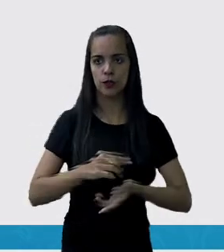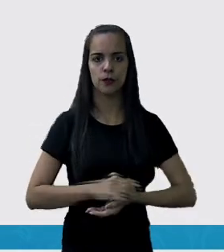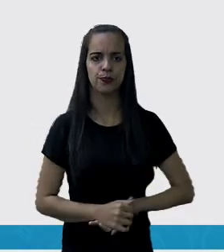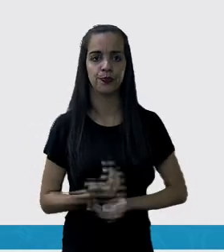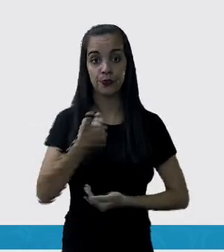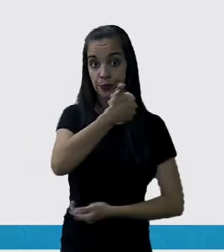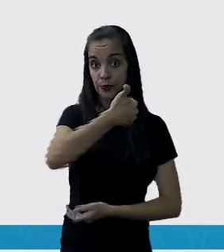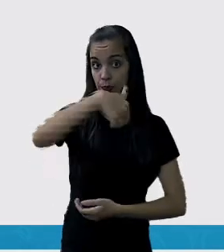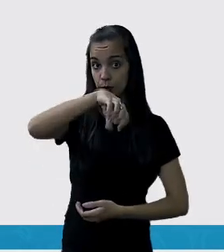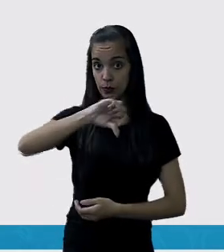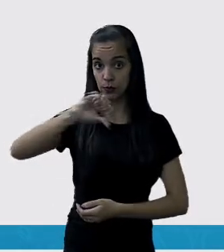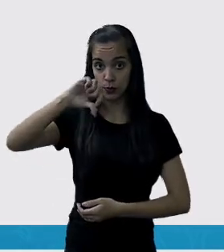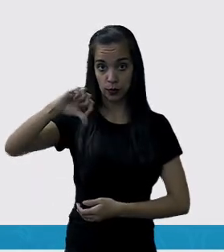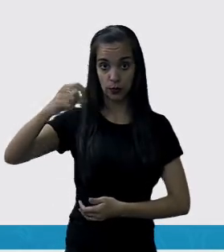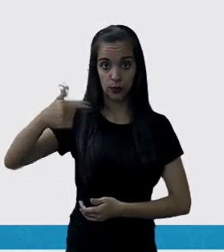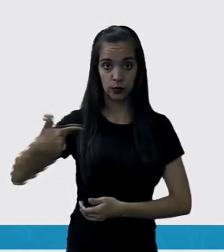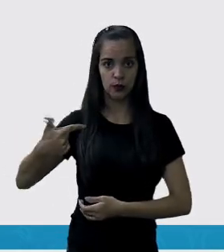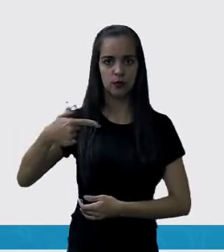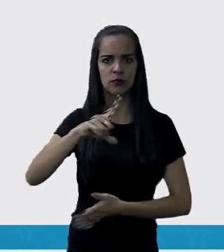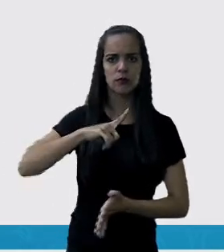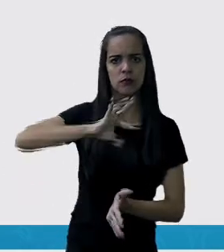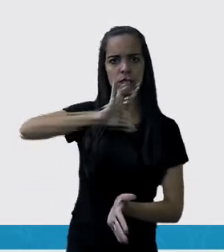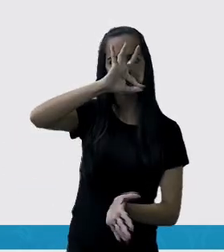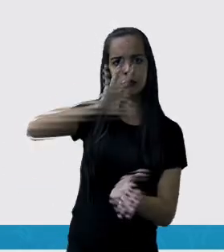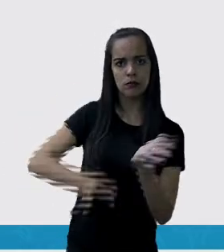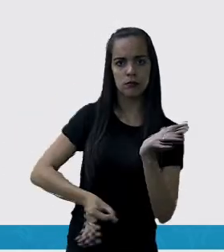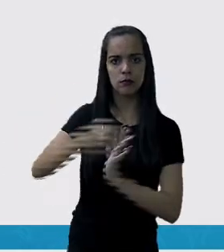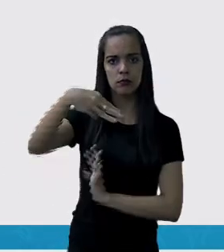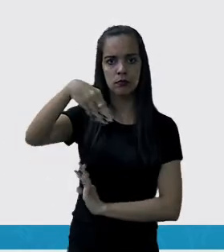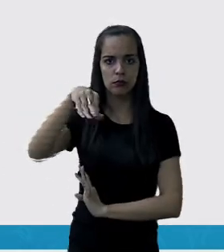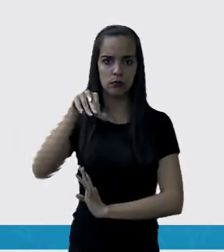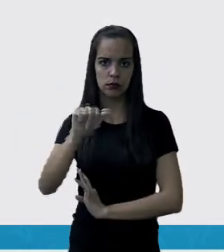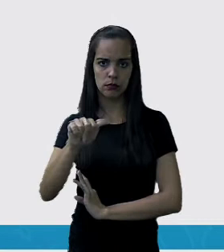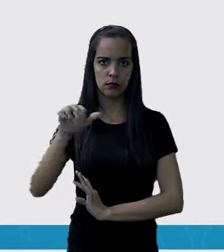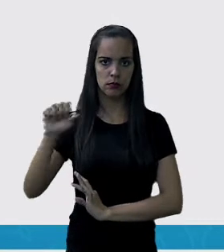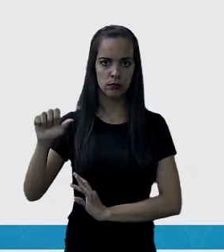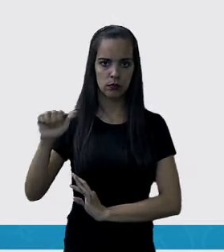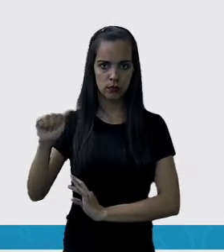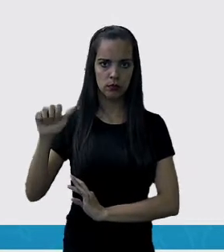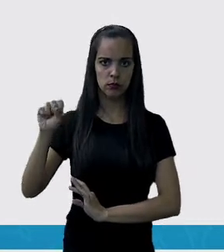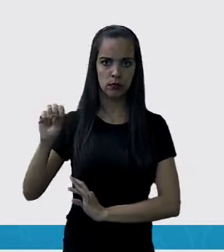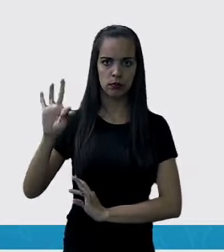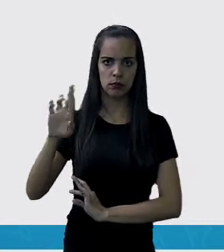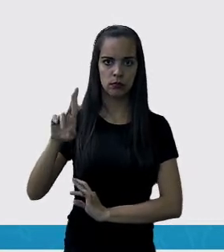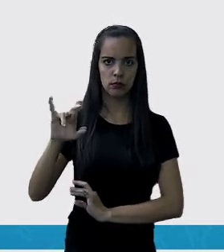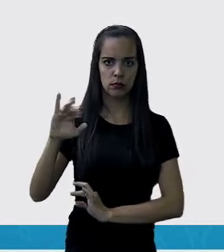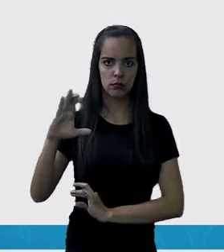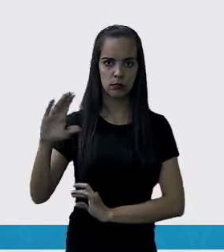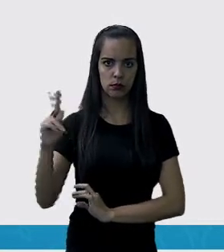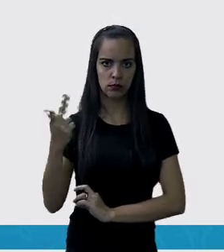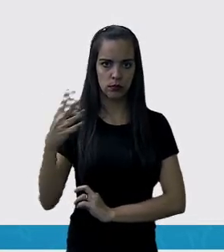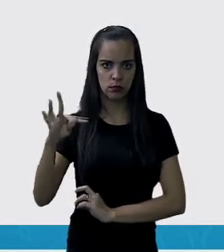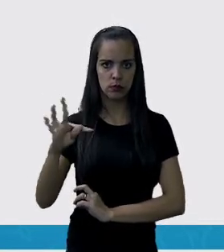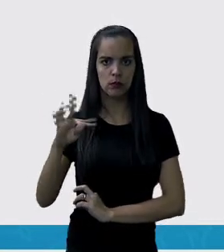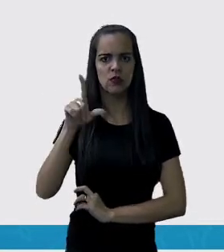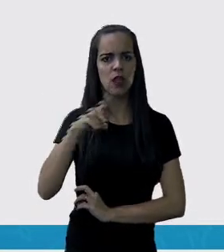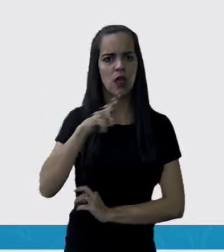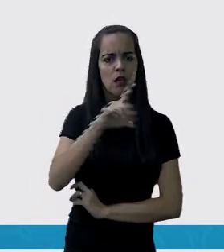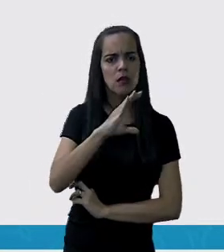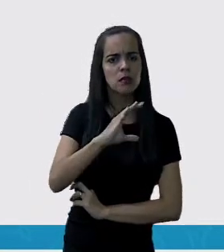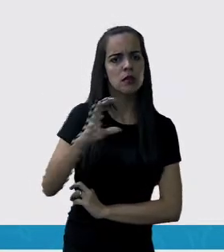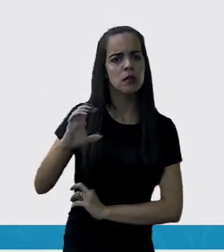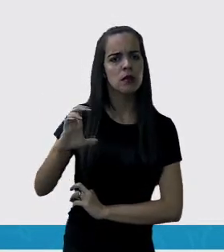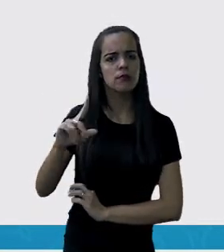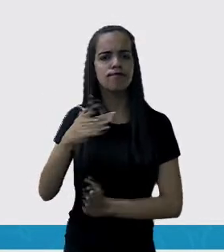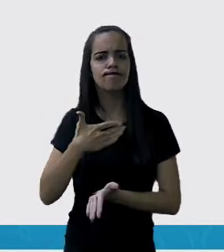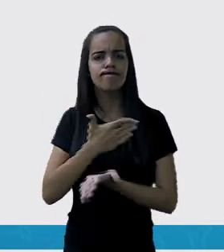Em 1992, com o Tratado de Maastricht, a Comunidade Econômica Europeia passou